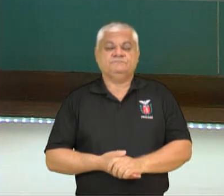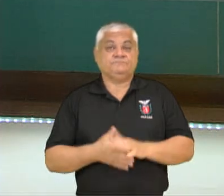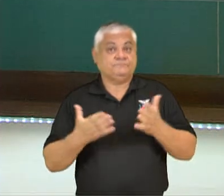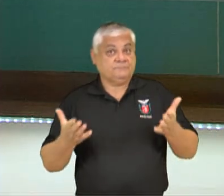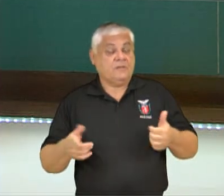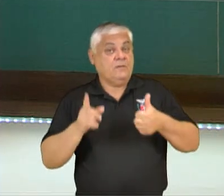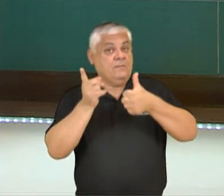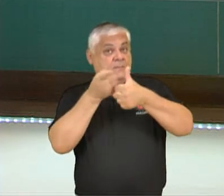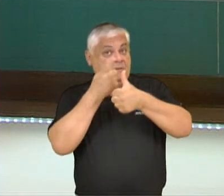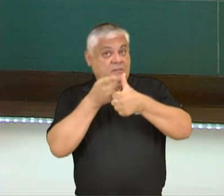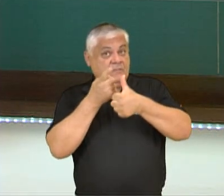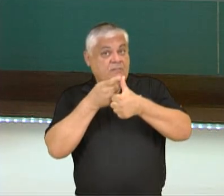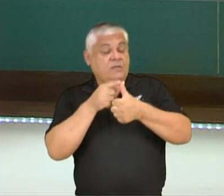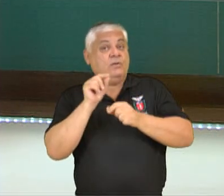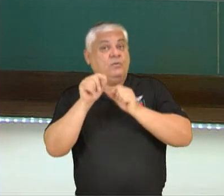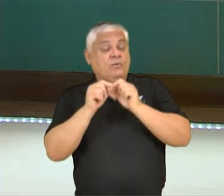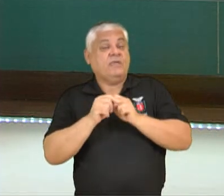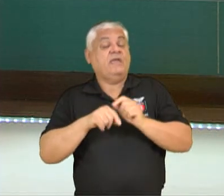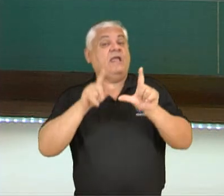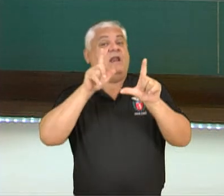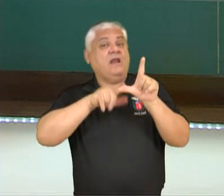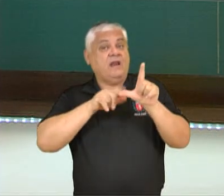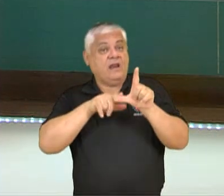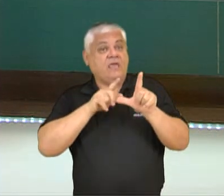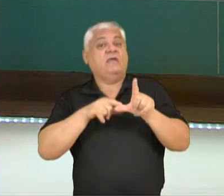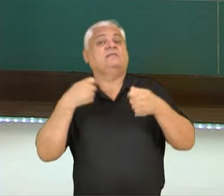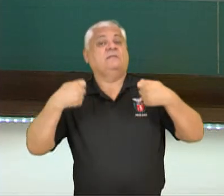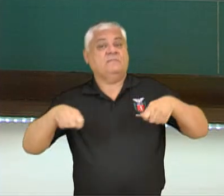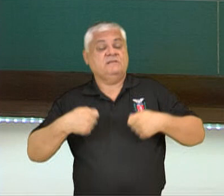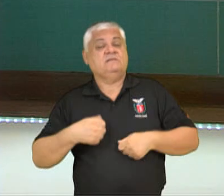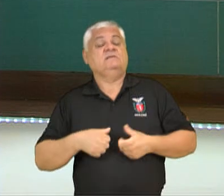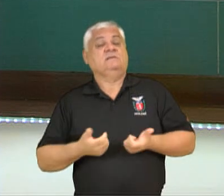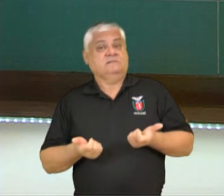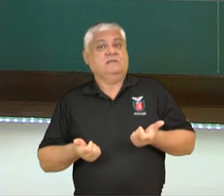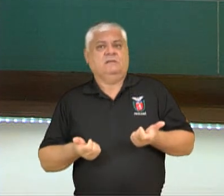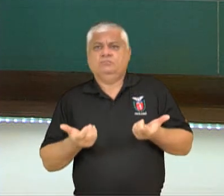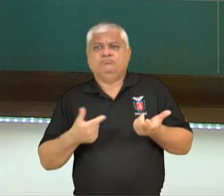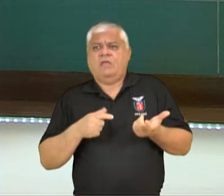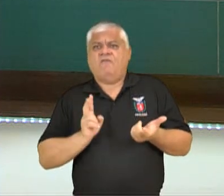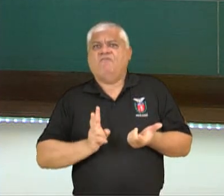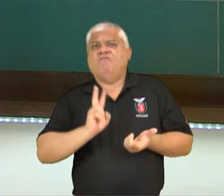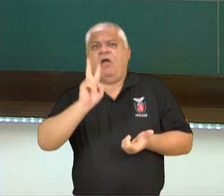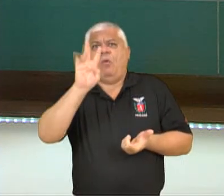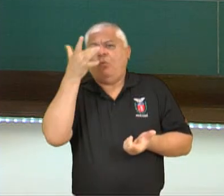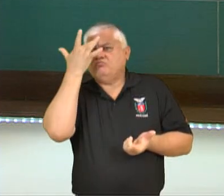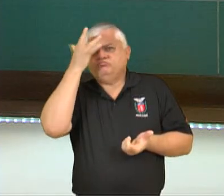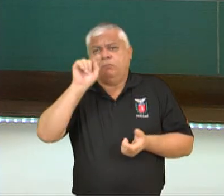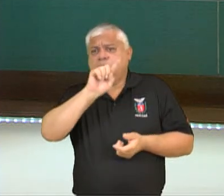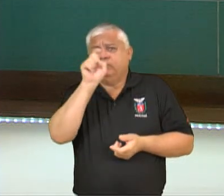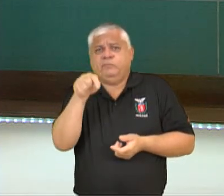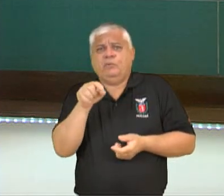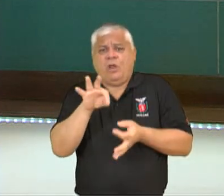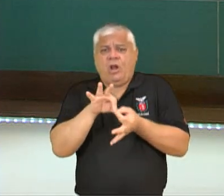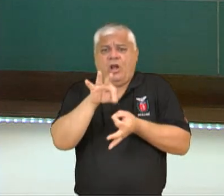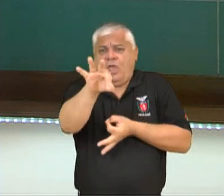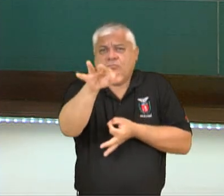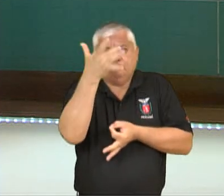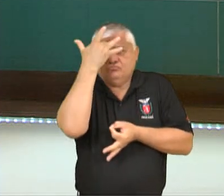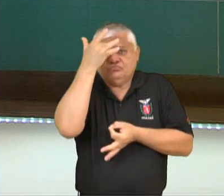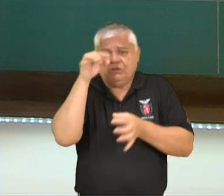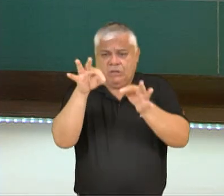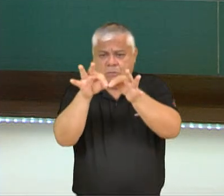primeiro passo é atribuir letras, porque nós temos aqui valores indefinidos, né? Nós não sabemos nem quem é a largura, muito